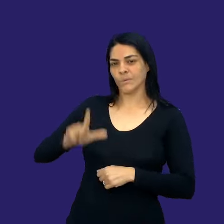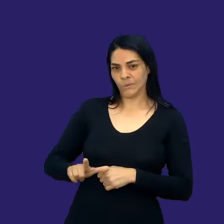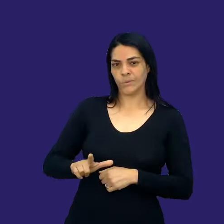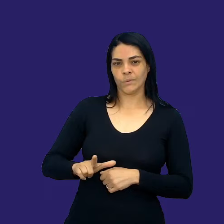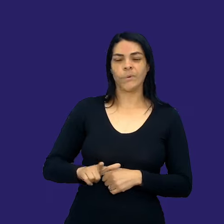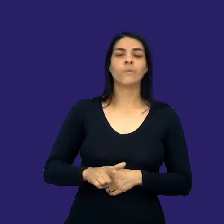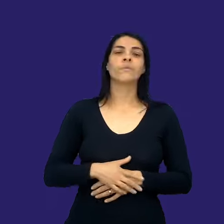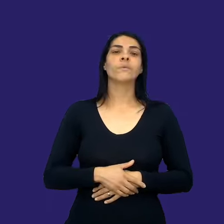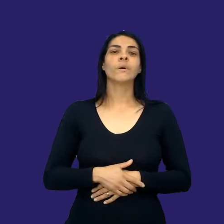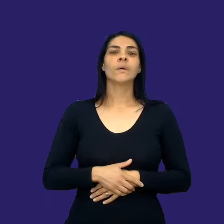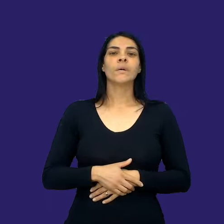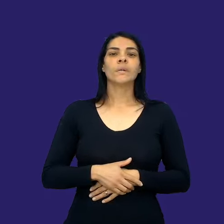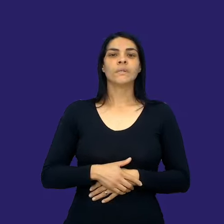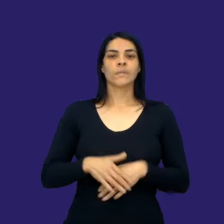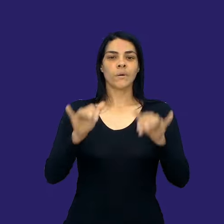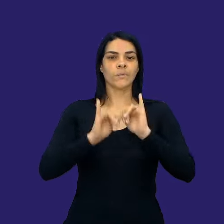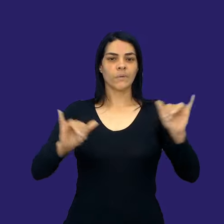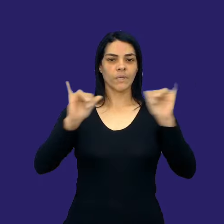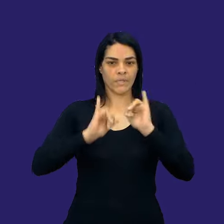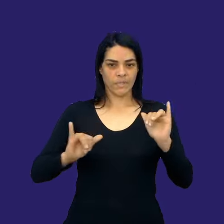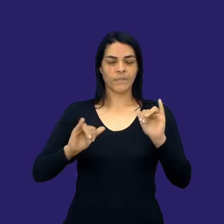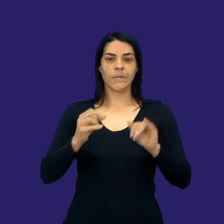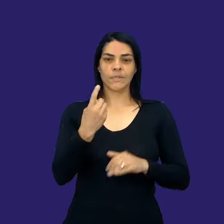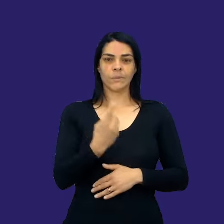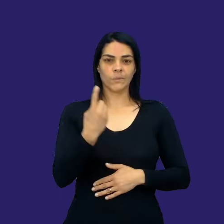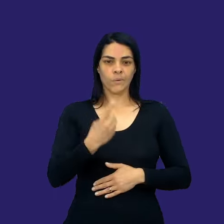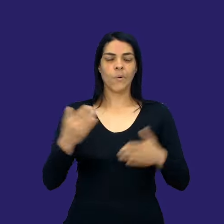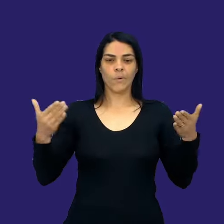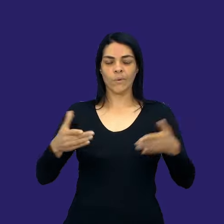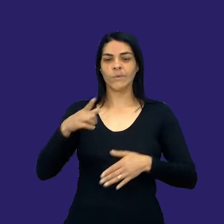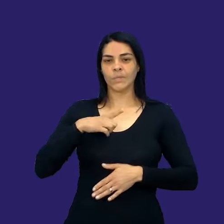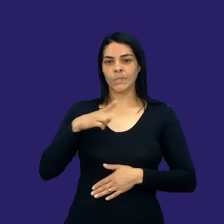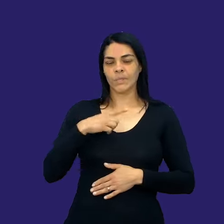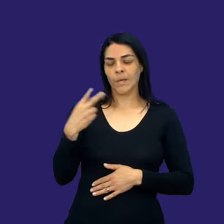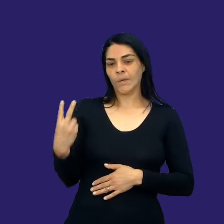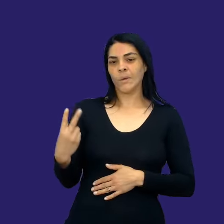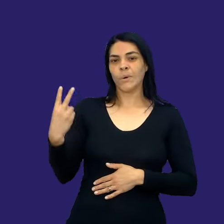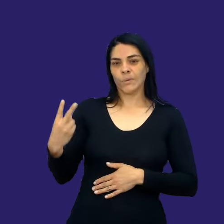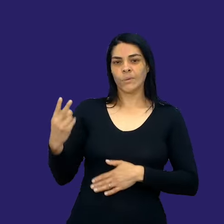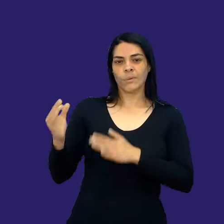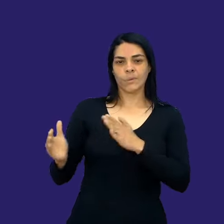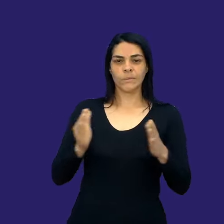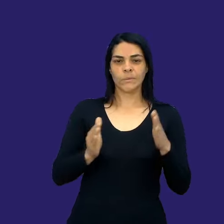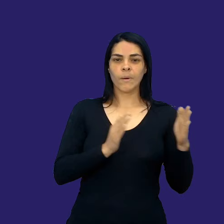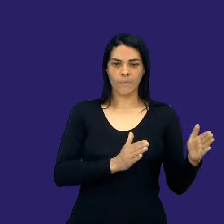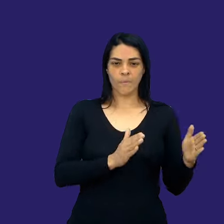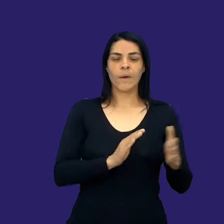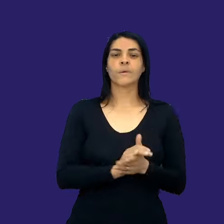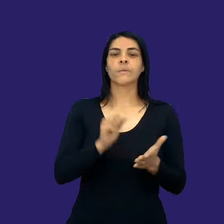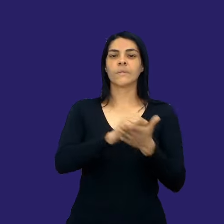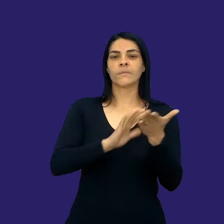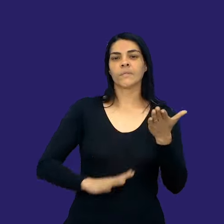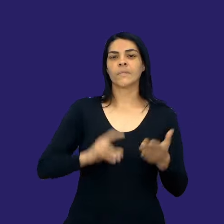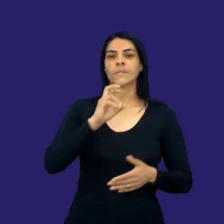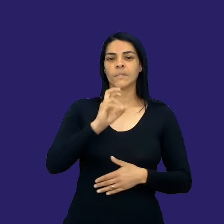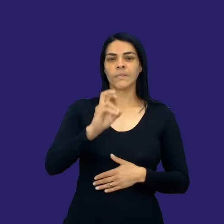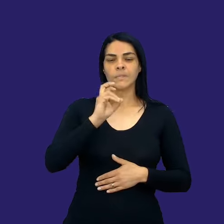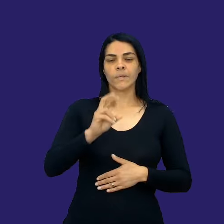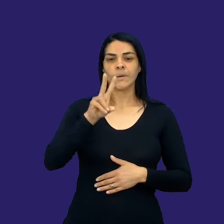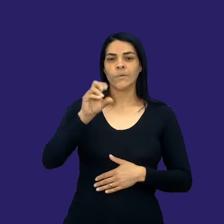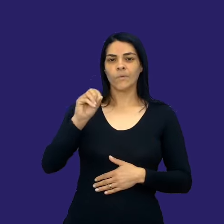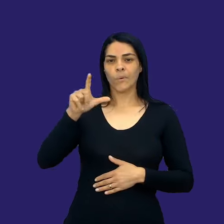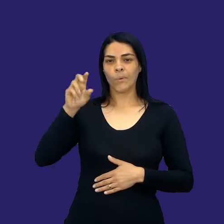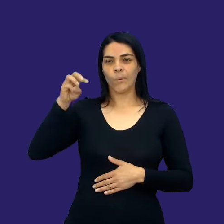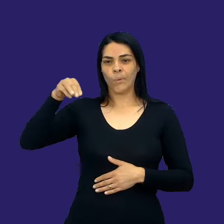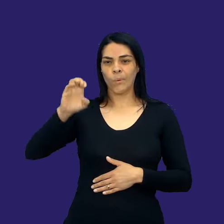parte 1, então temos hoje a parte 2 da pauta de etapa da sequência de atividade 5 do volume 2, material